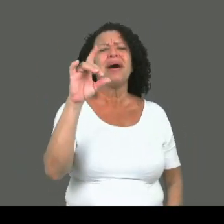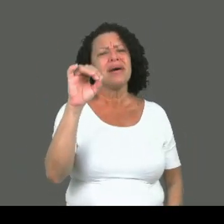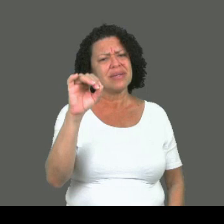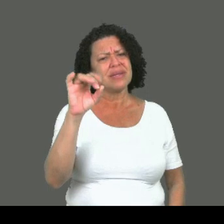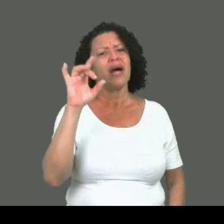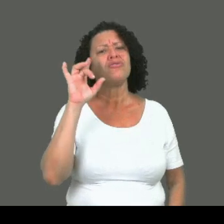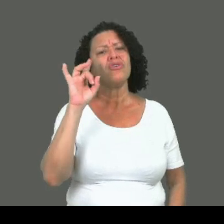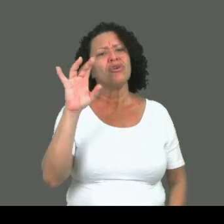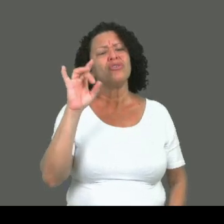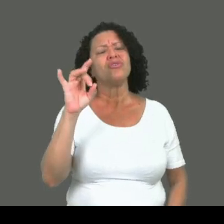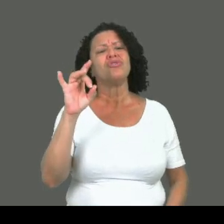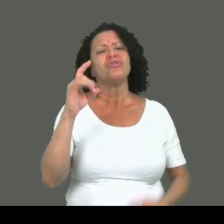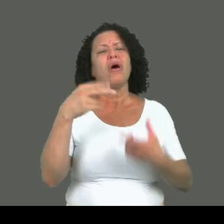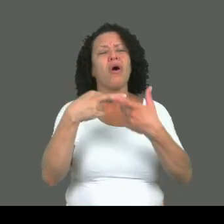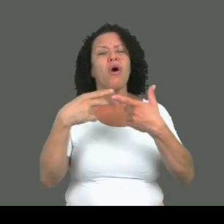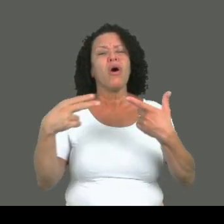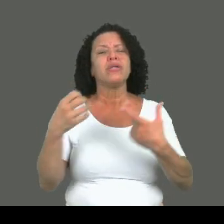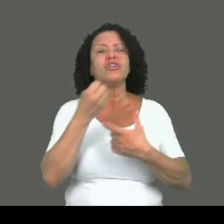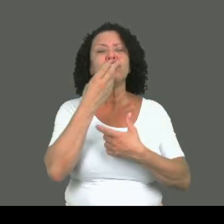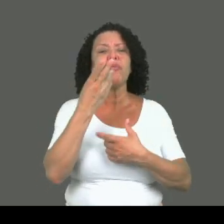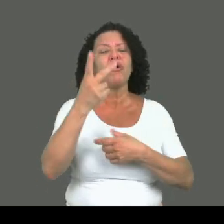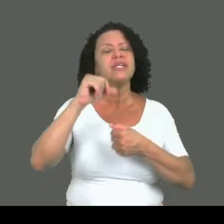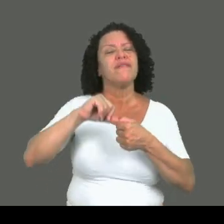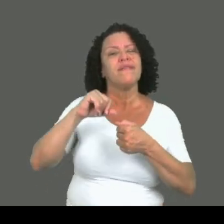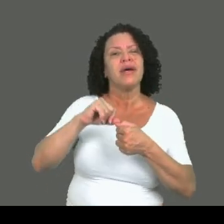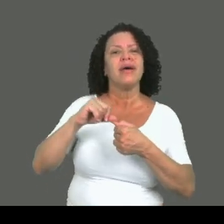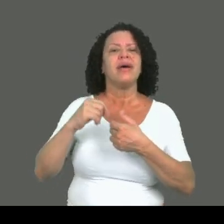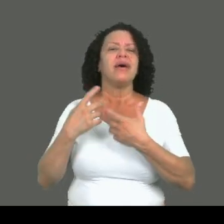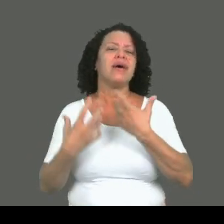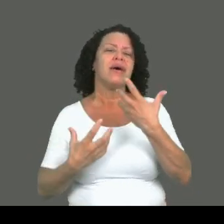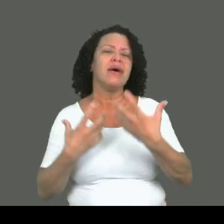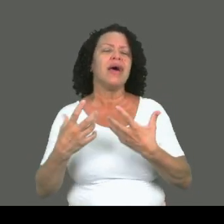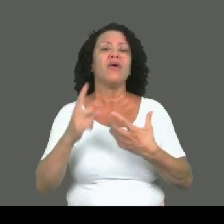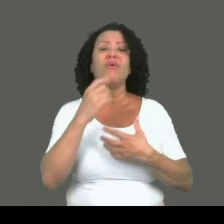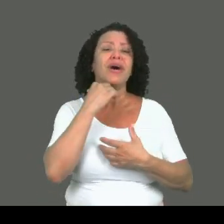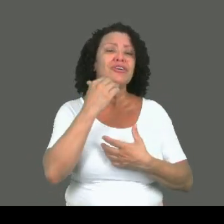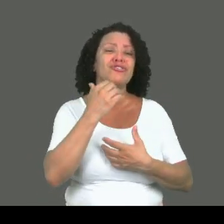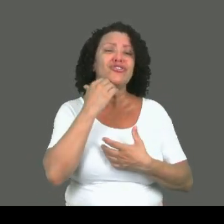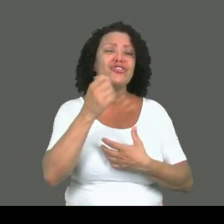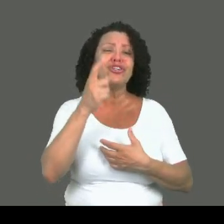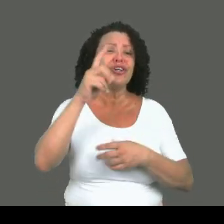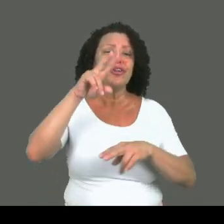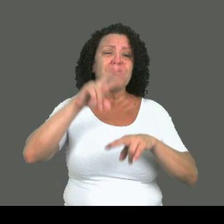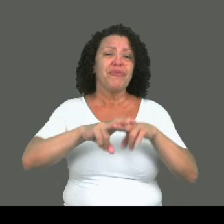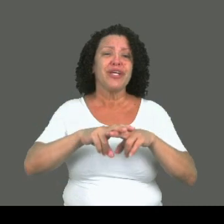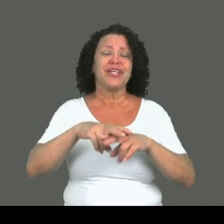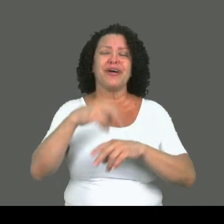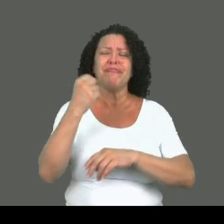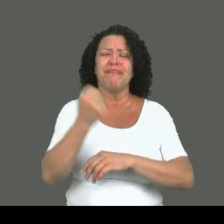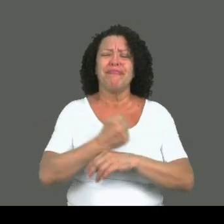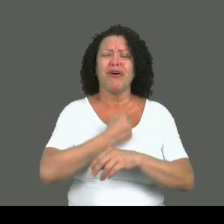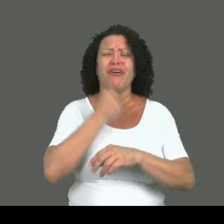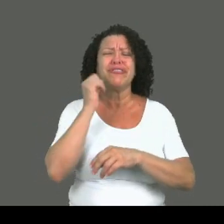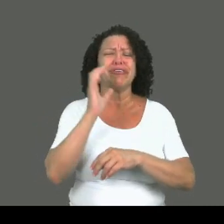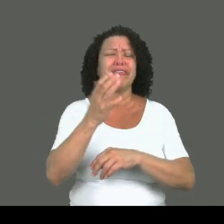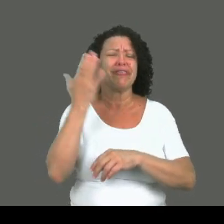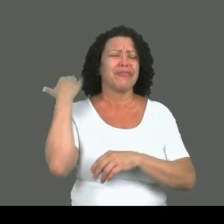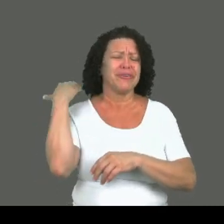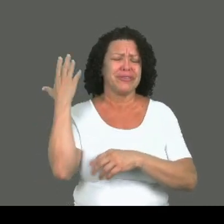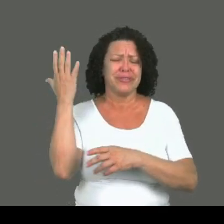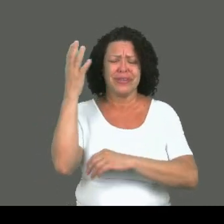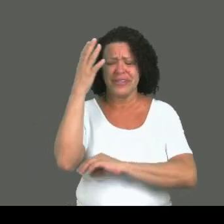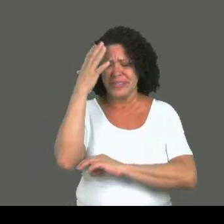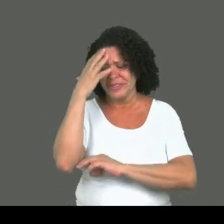extrair somente o quê? Os aprendizados, né? Não adianta a gente se lamentar pelo que já passou,